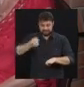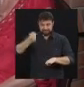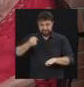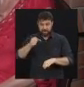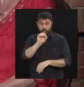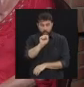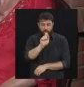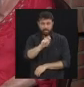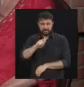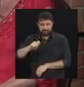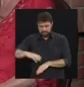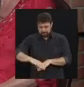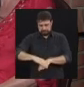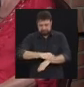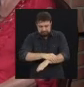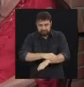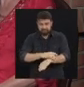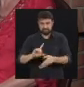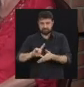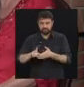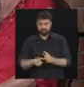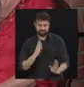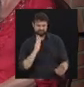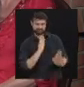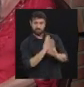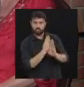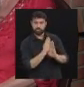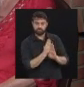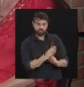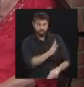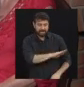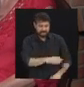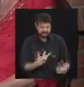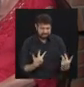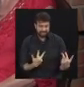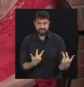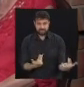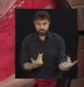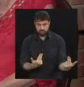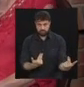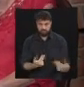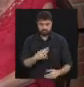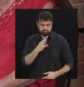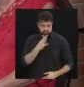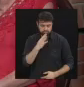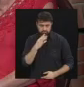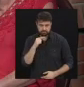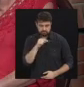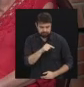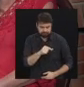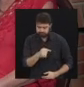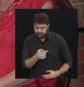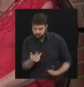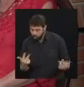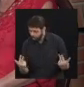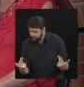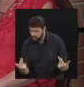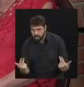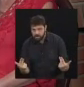8 meses, foi daí que a gente encontrou uma outra criança, né, com a síndrome. E, puxa, igual, né?